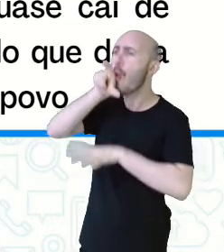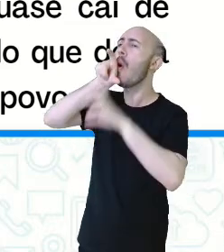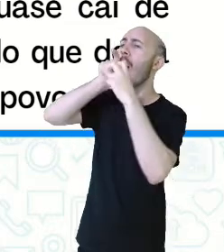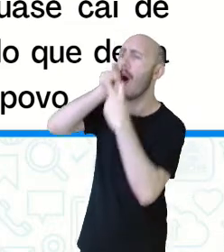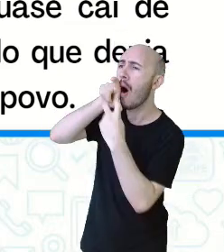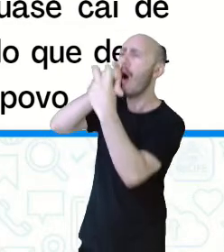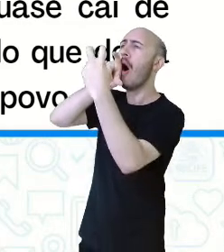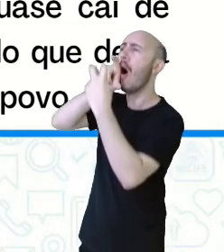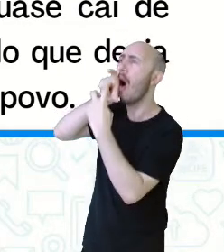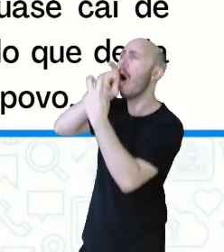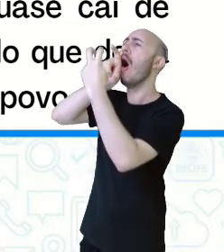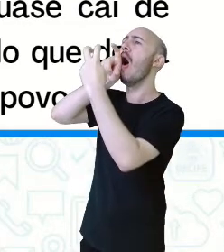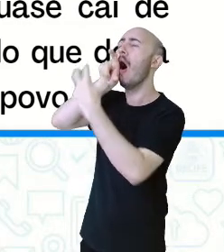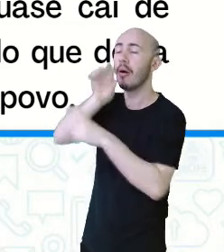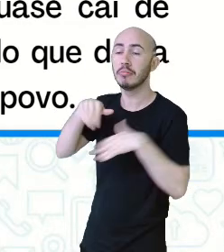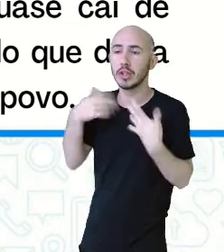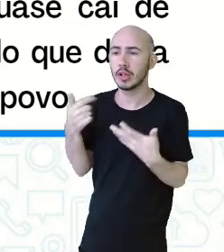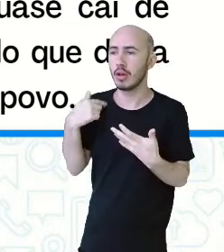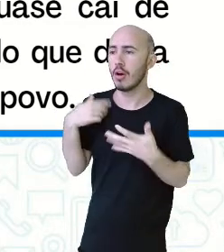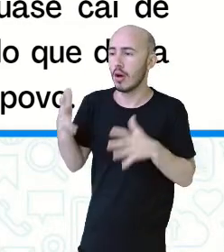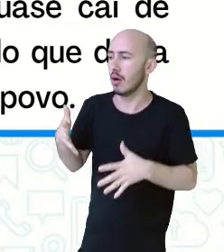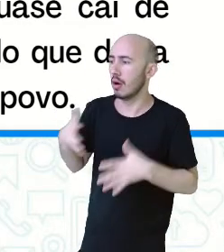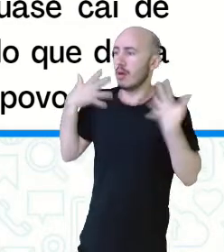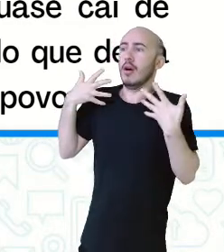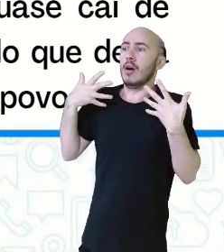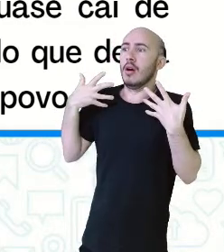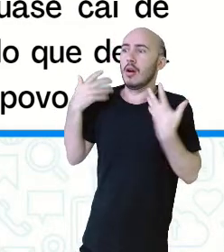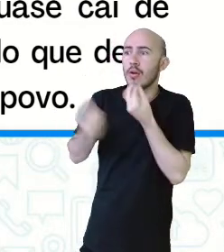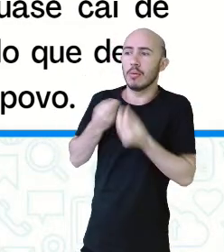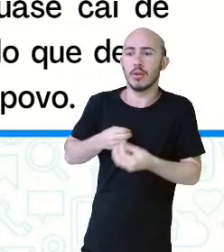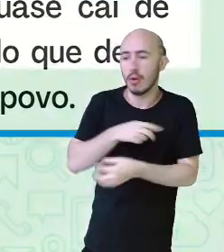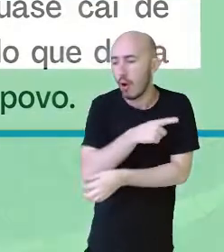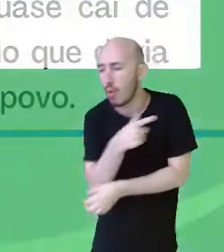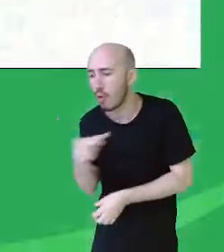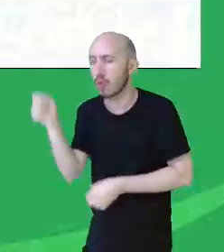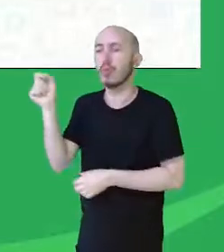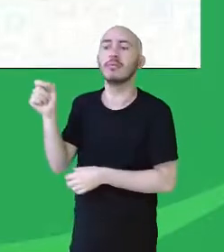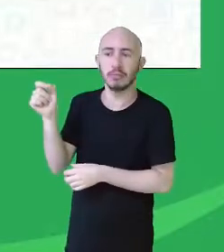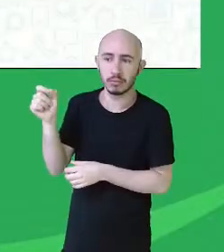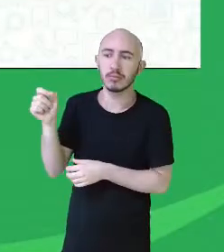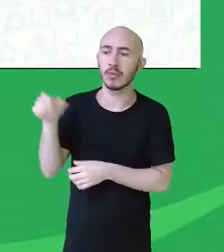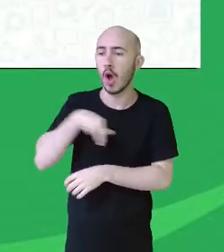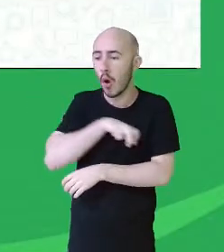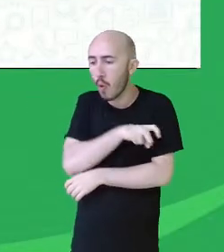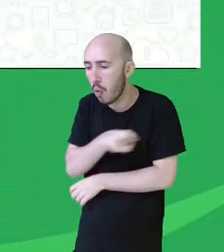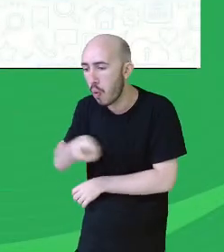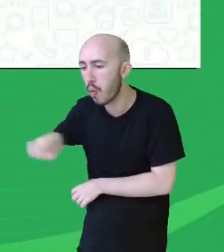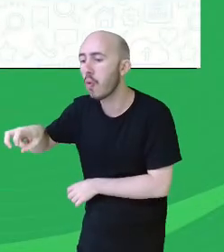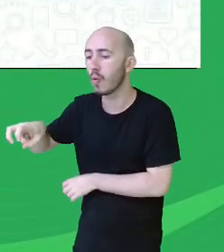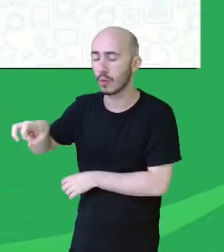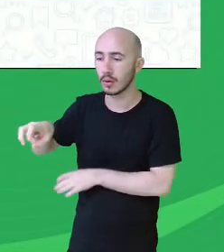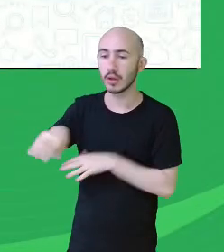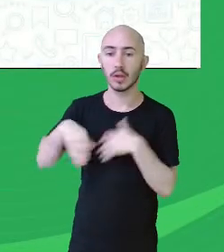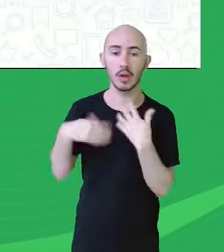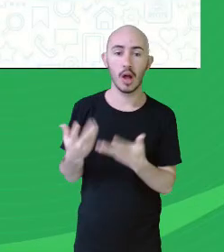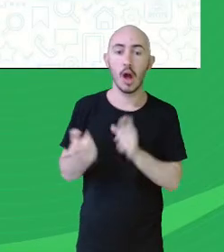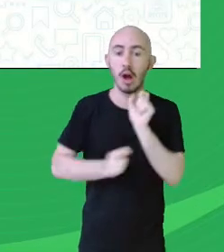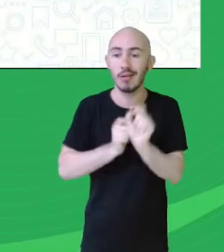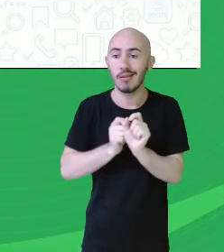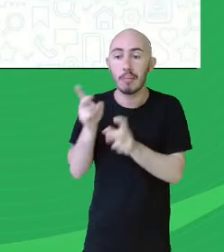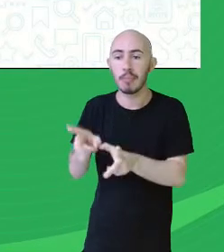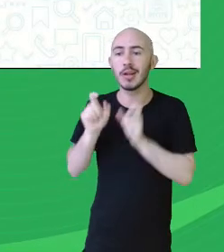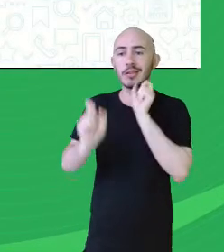coricocó tamanho que quase caí de costas. Fugi com quantas pernas tinha, percebendo que devia